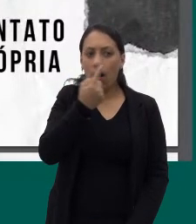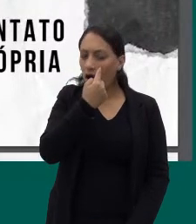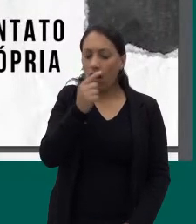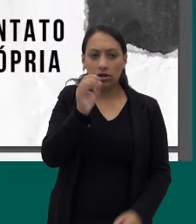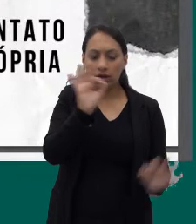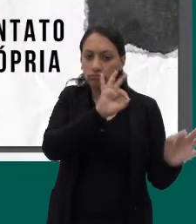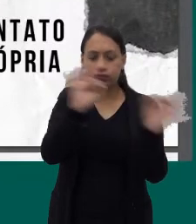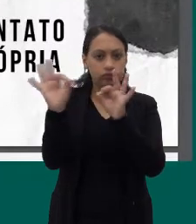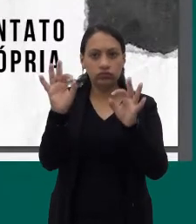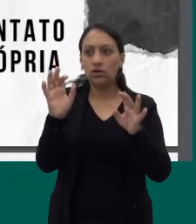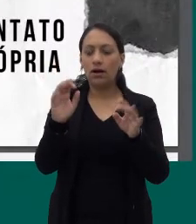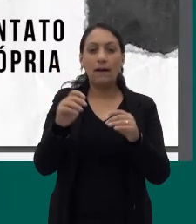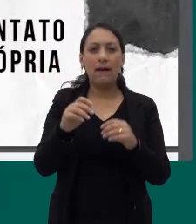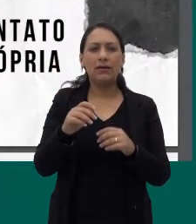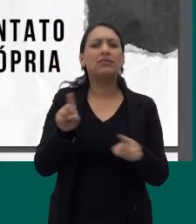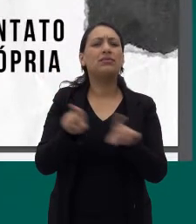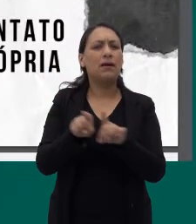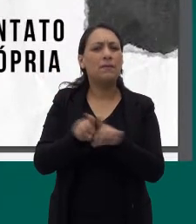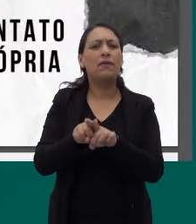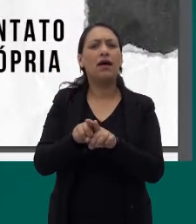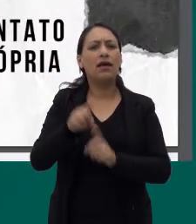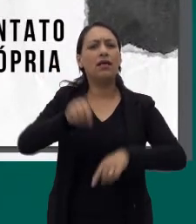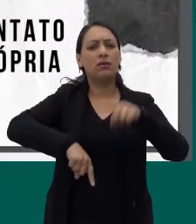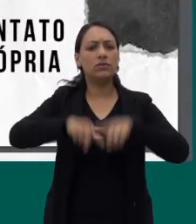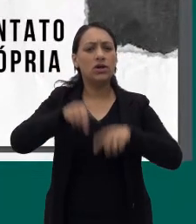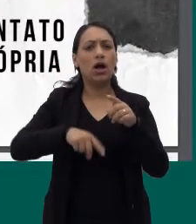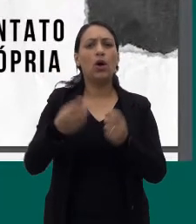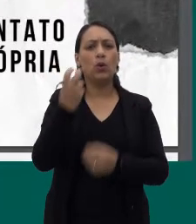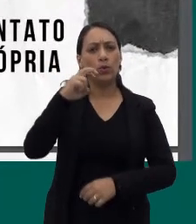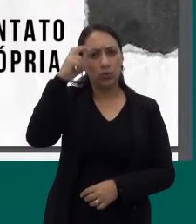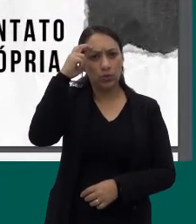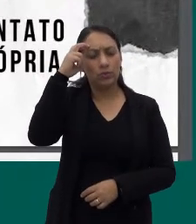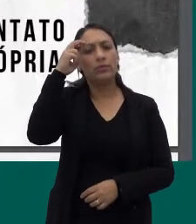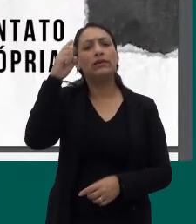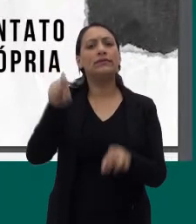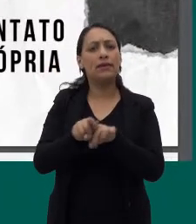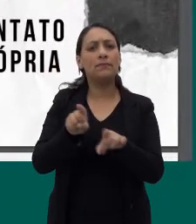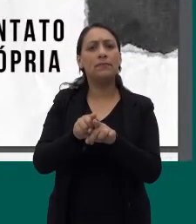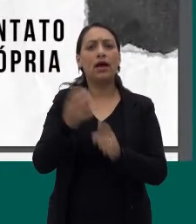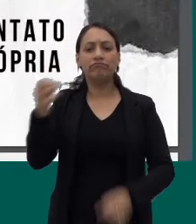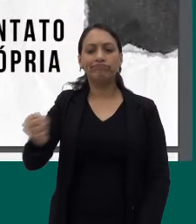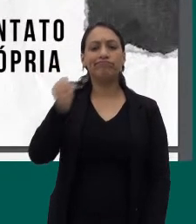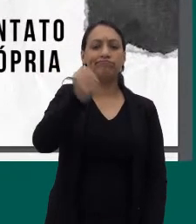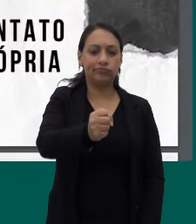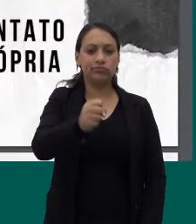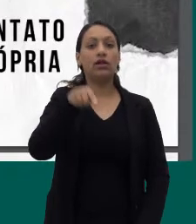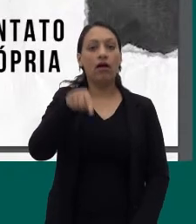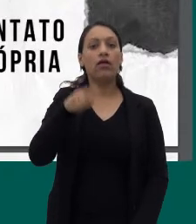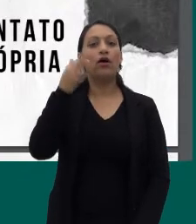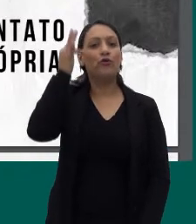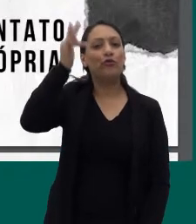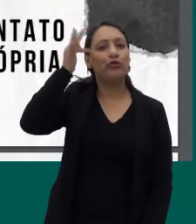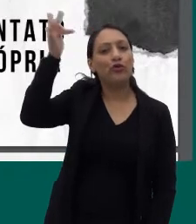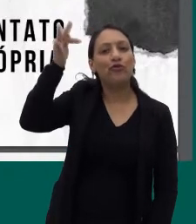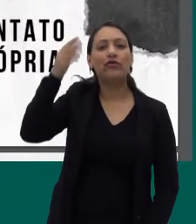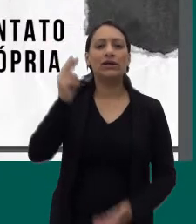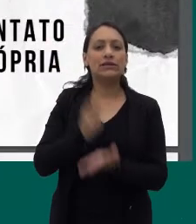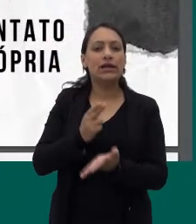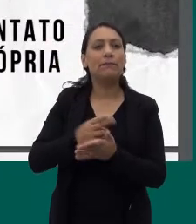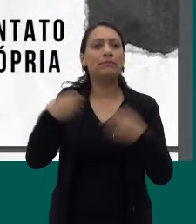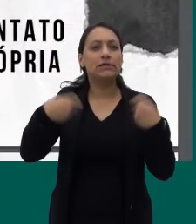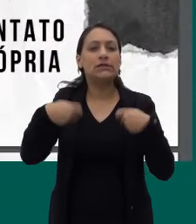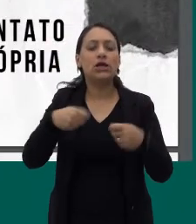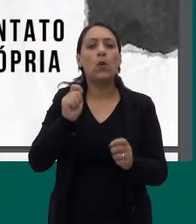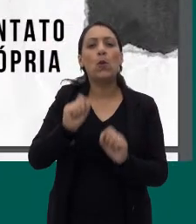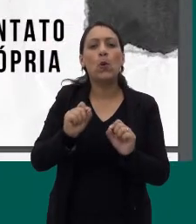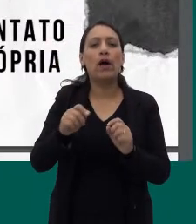também é um objeto da cultura que está inserido, né, nessa imposição, a gente está imposto nessa filosofia de estar sempre produzindo, né?